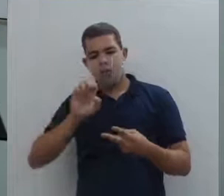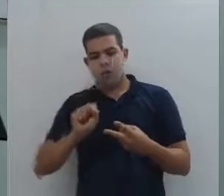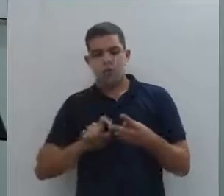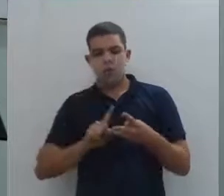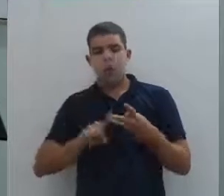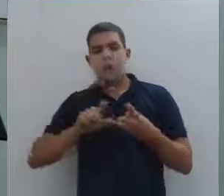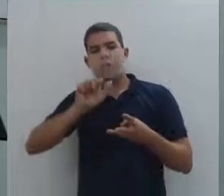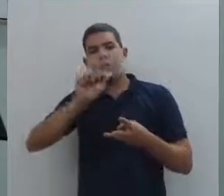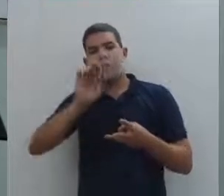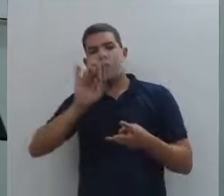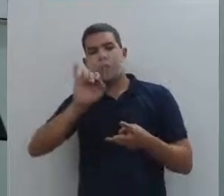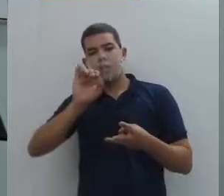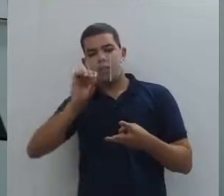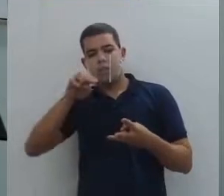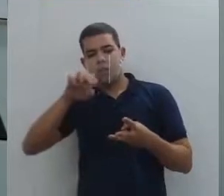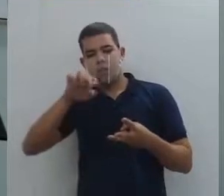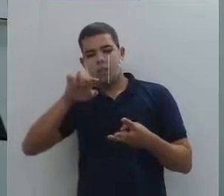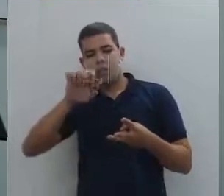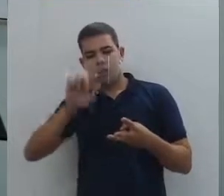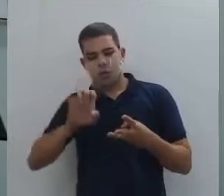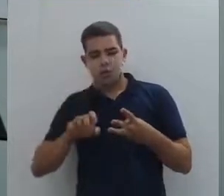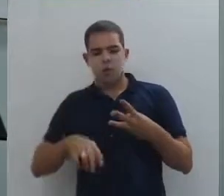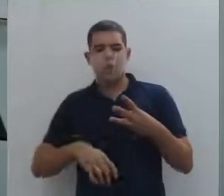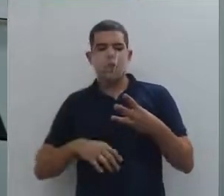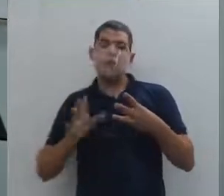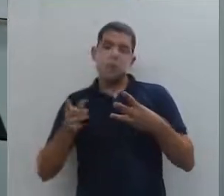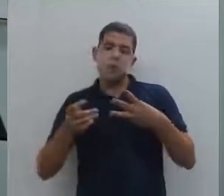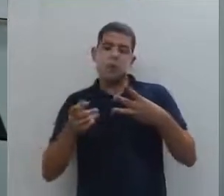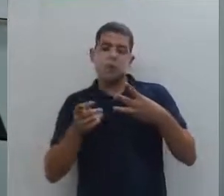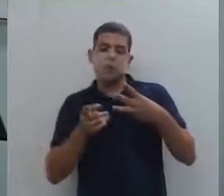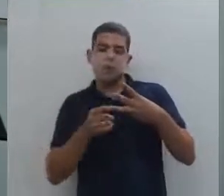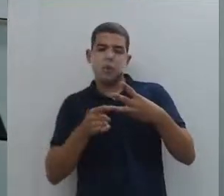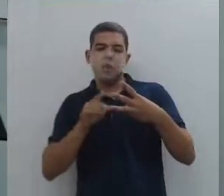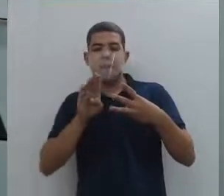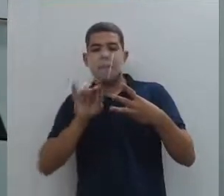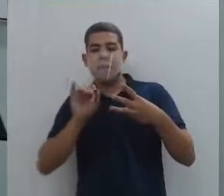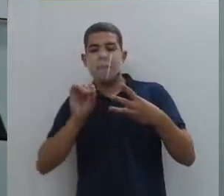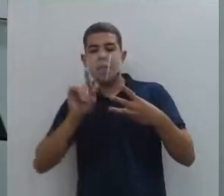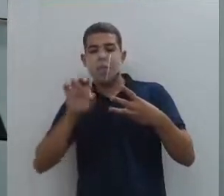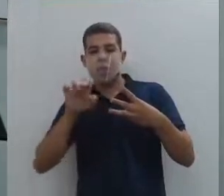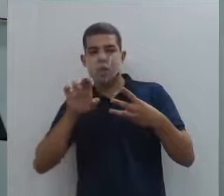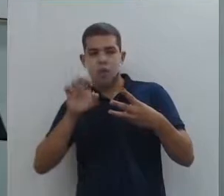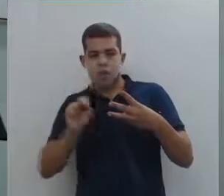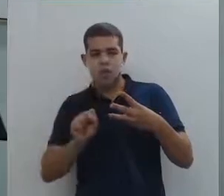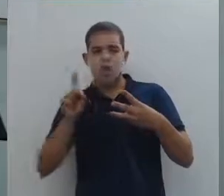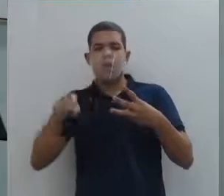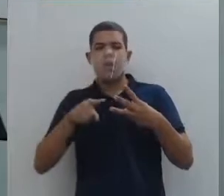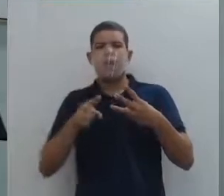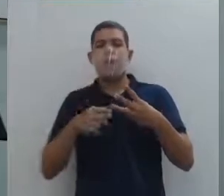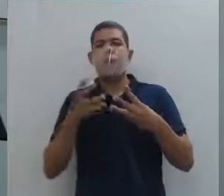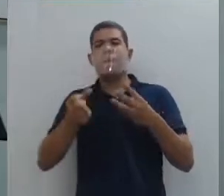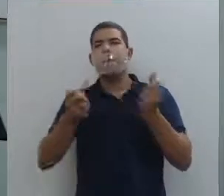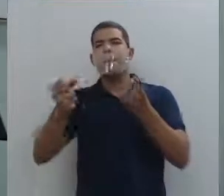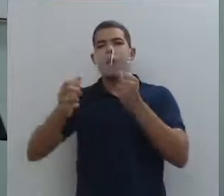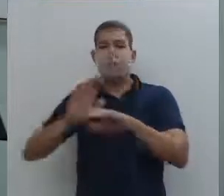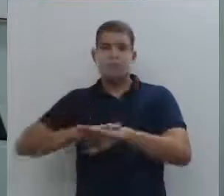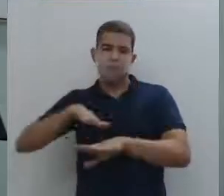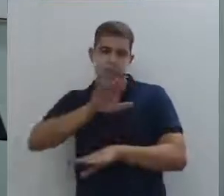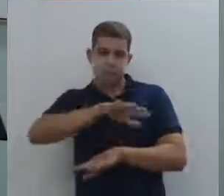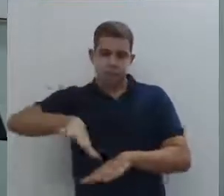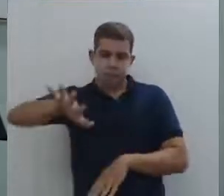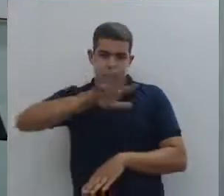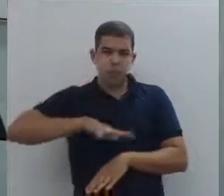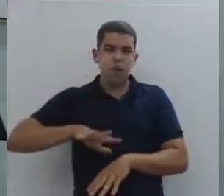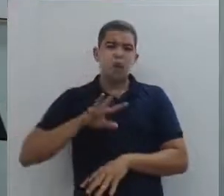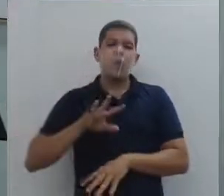abiogênese. E a teoria mais aceita ultimamente, até os dias atuais, é a biogênese, que fala que todo ser